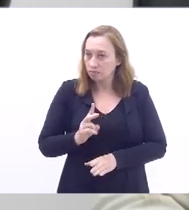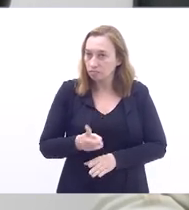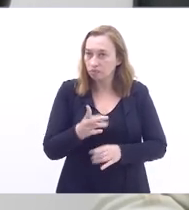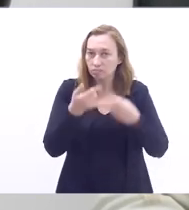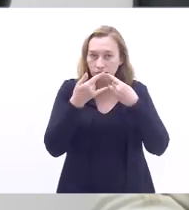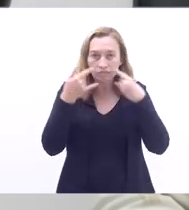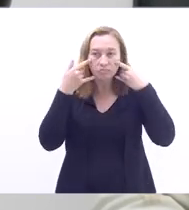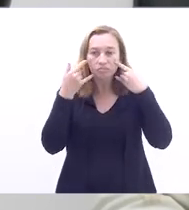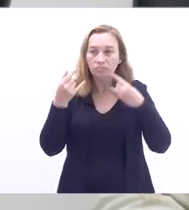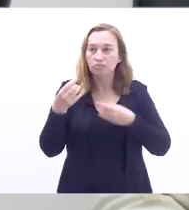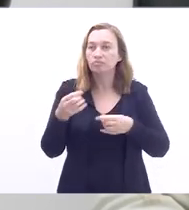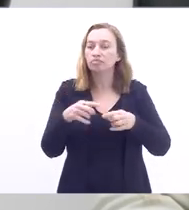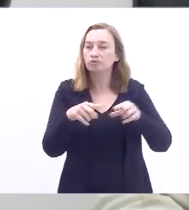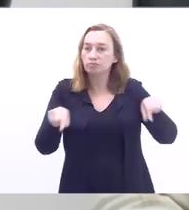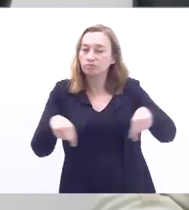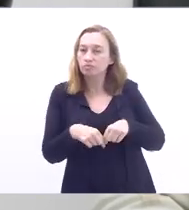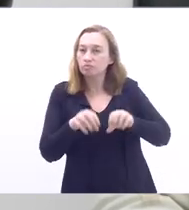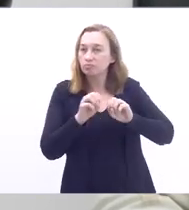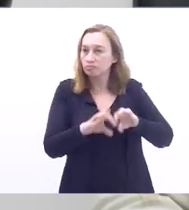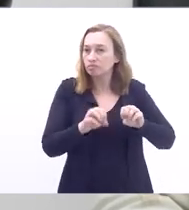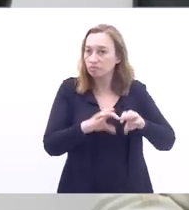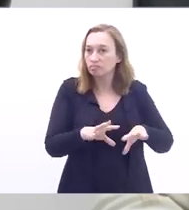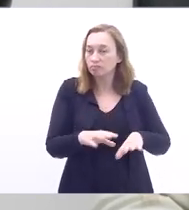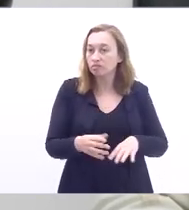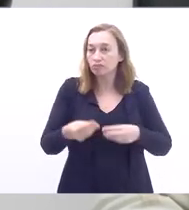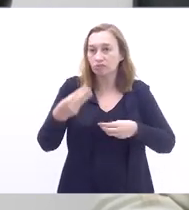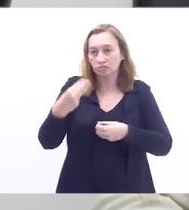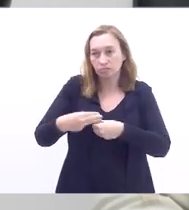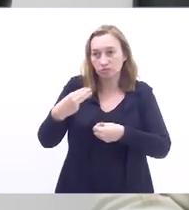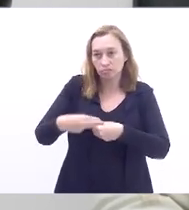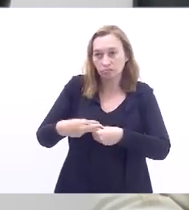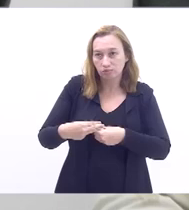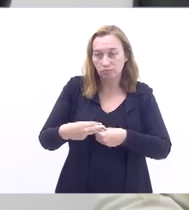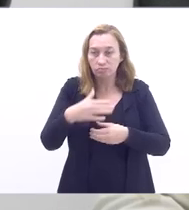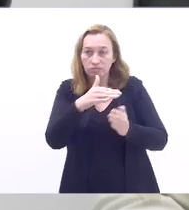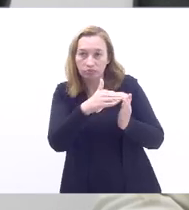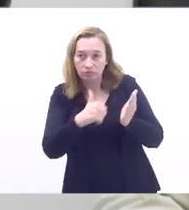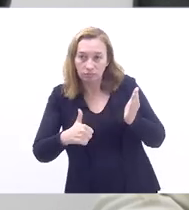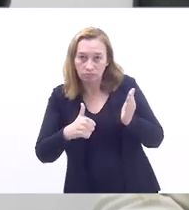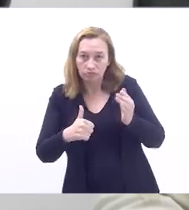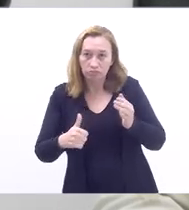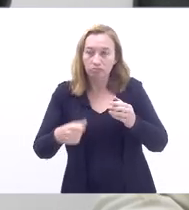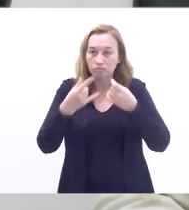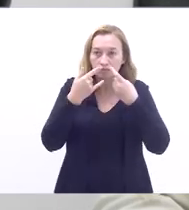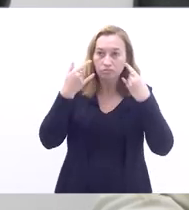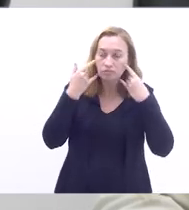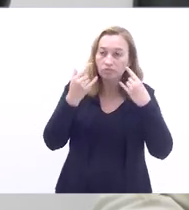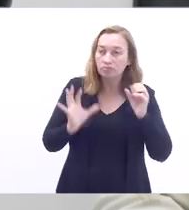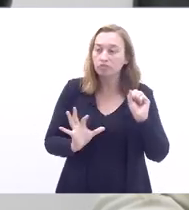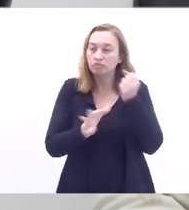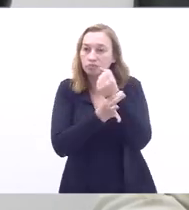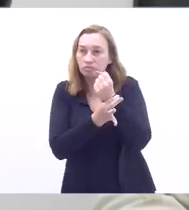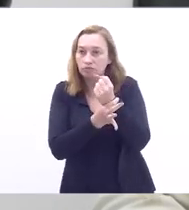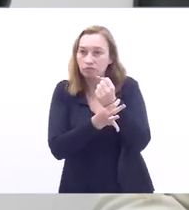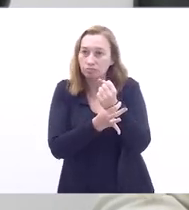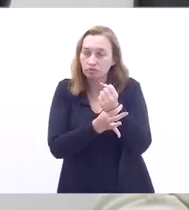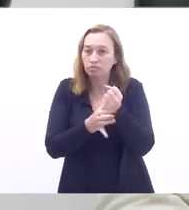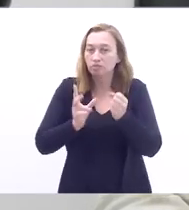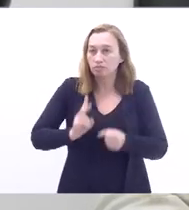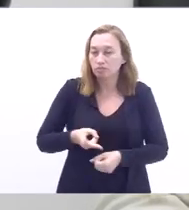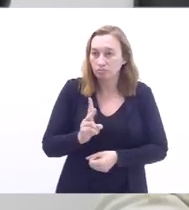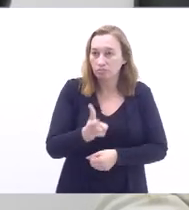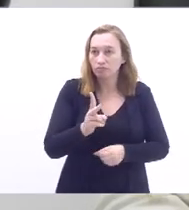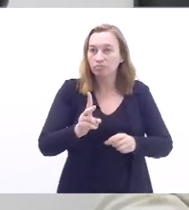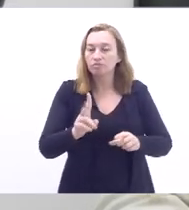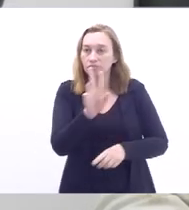a máscara em sala de aula quando inclusive o município da região retiraram a máscara porque garantir o funcionamento da nossa